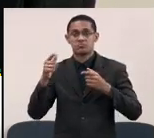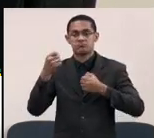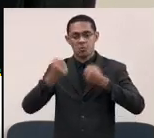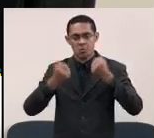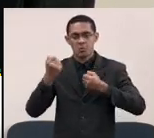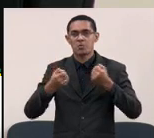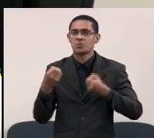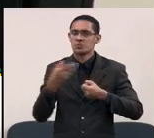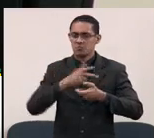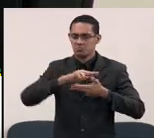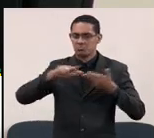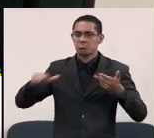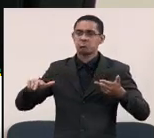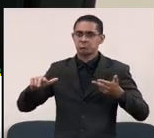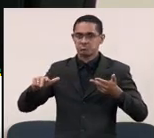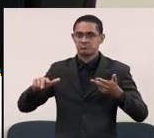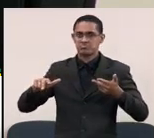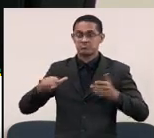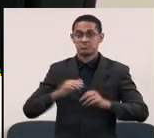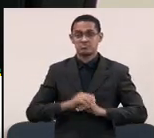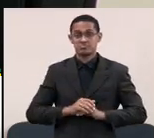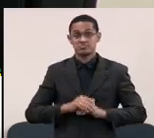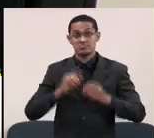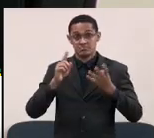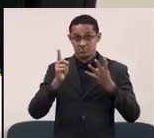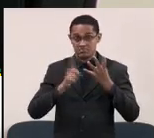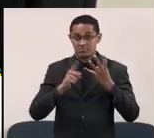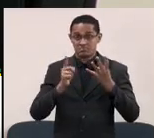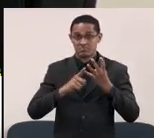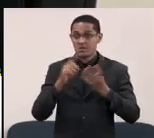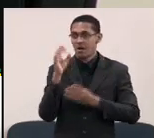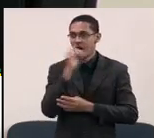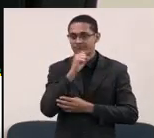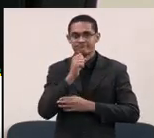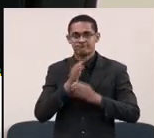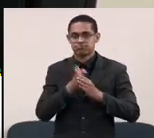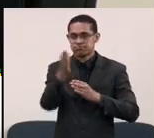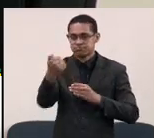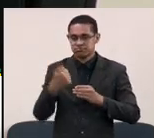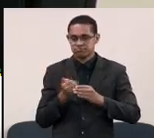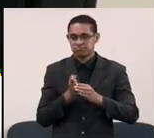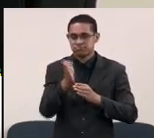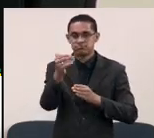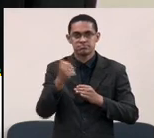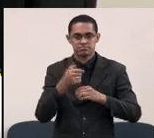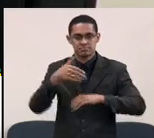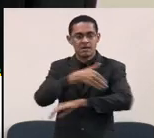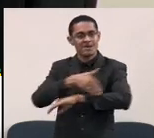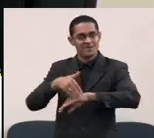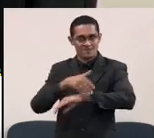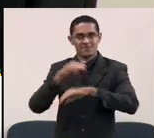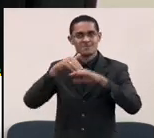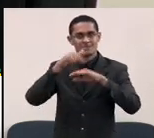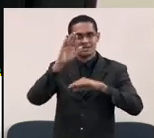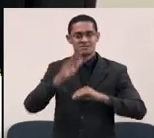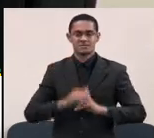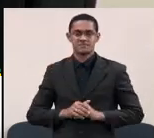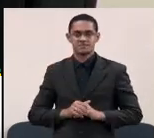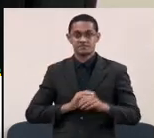Quarto, aumento da velocidade dos ônibus nos corredores. Quinto,